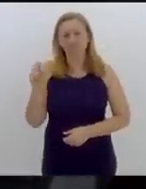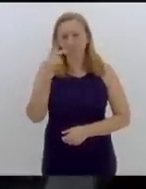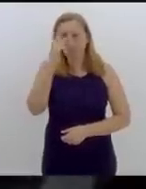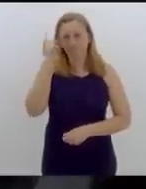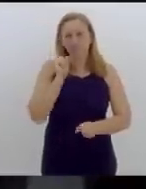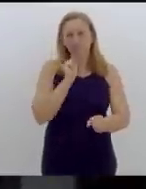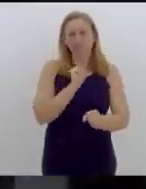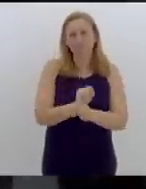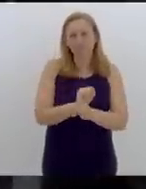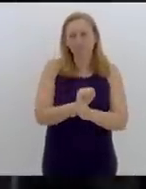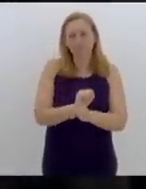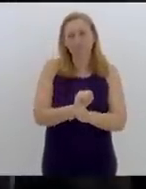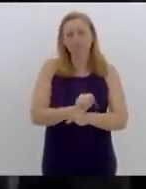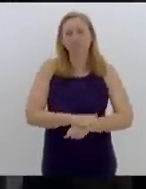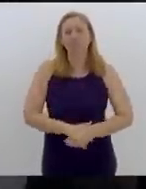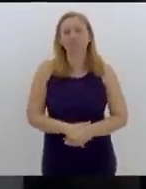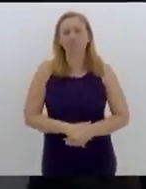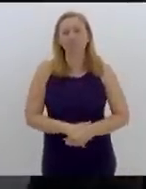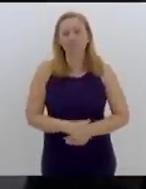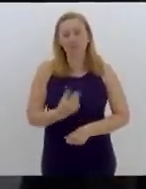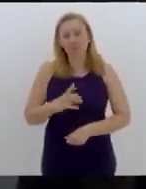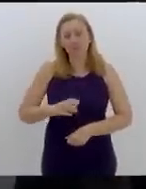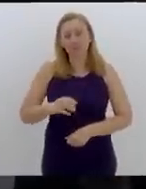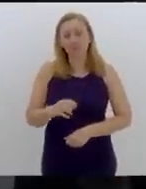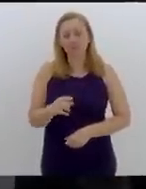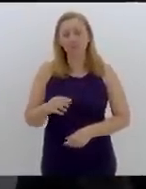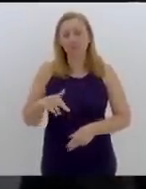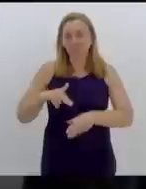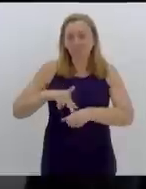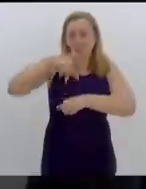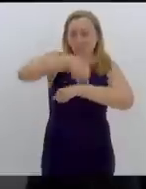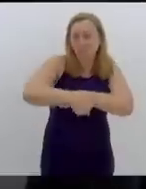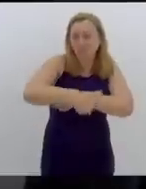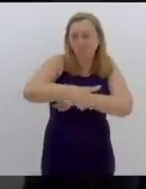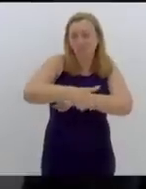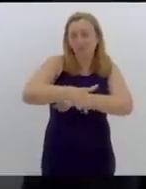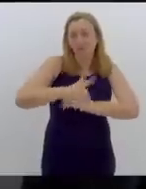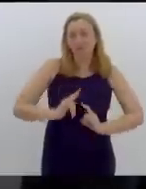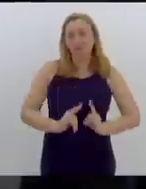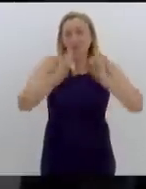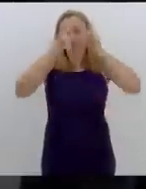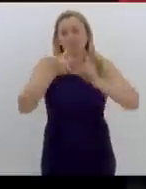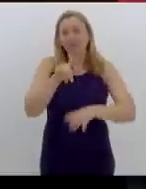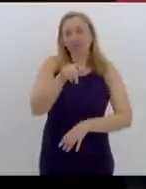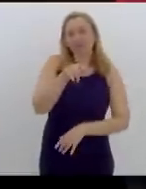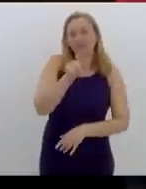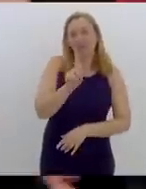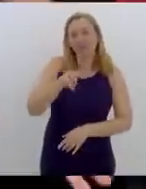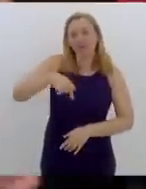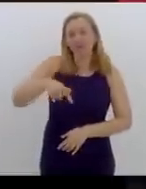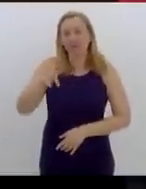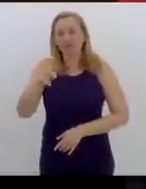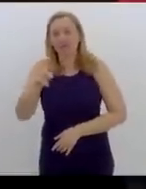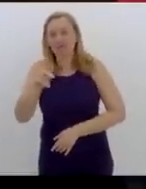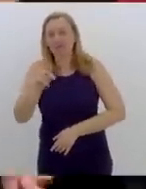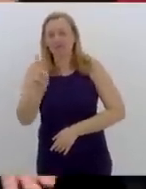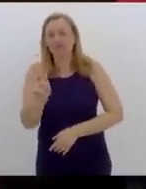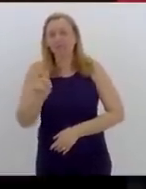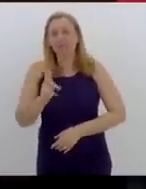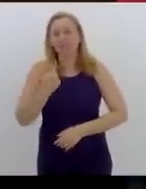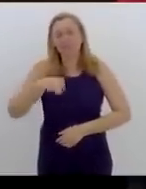vim parar com Valentim eu ia me jogar lá de cima do terceiro andar do QG eu ia eu falei eu vou embora